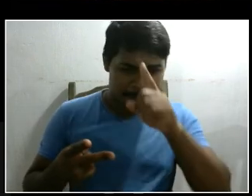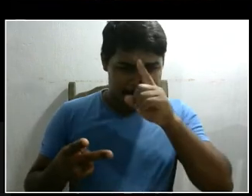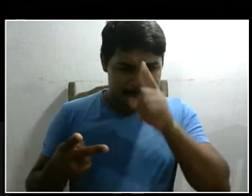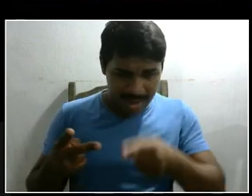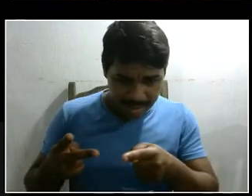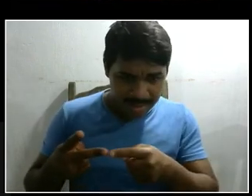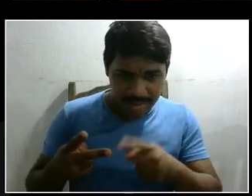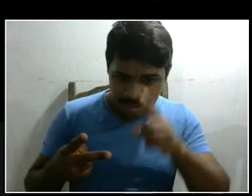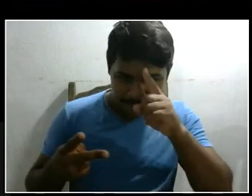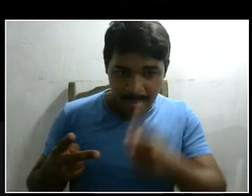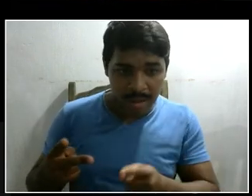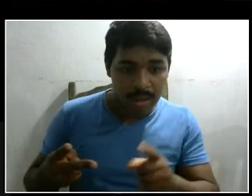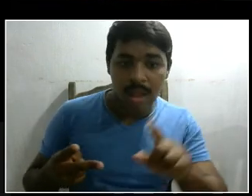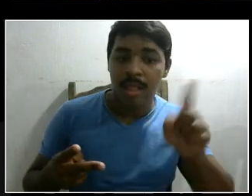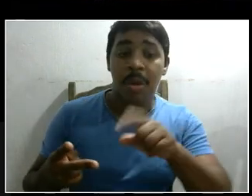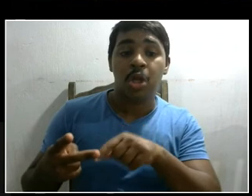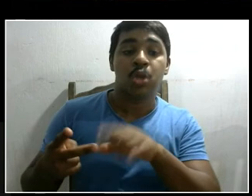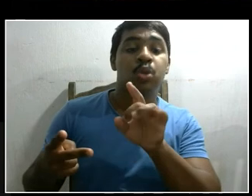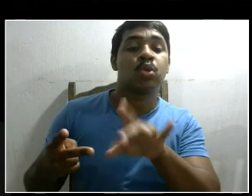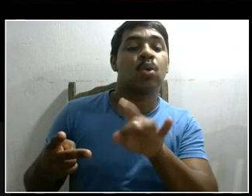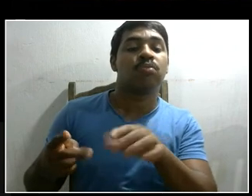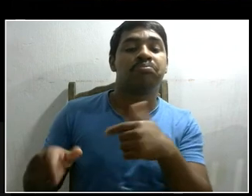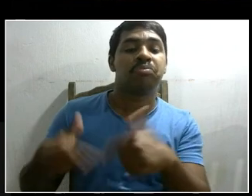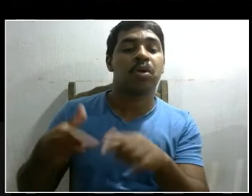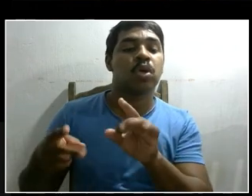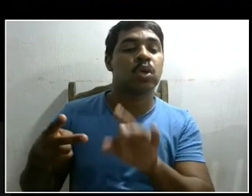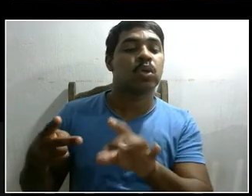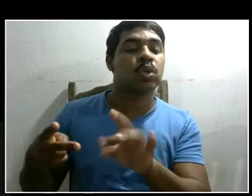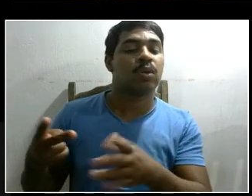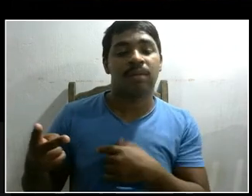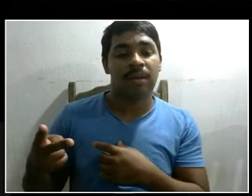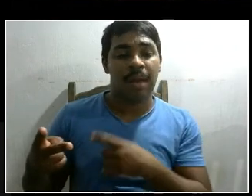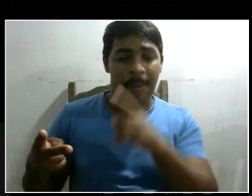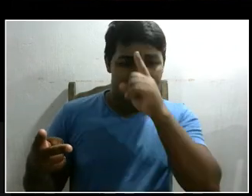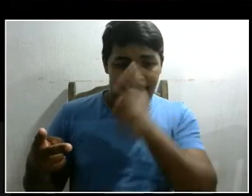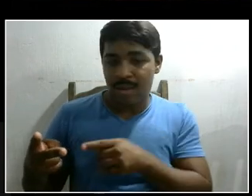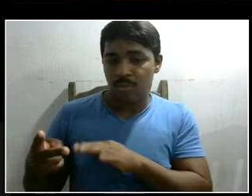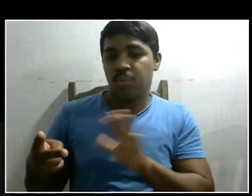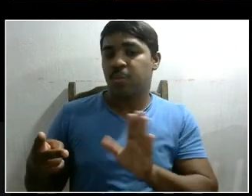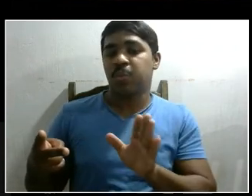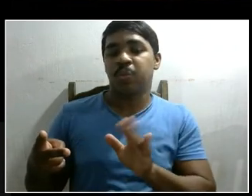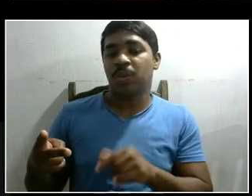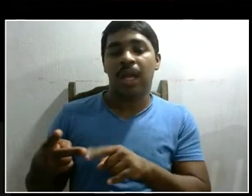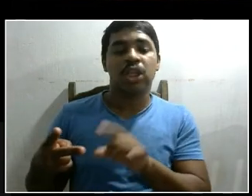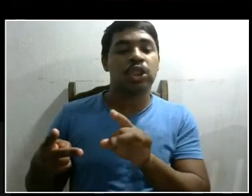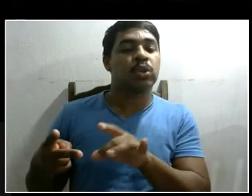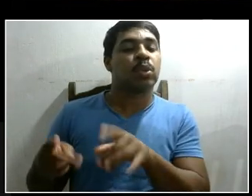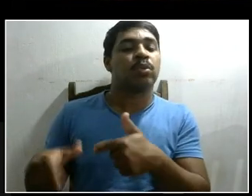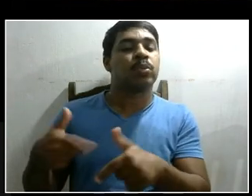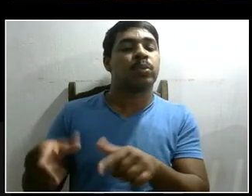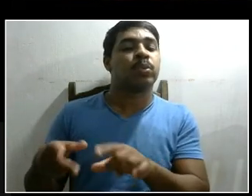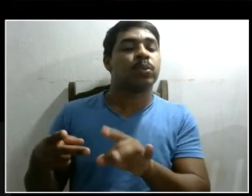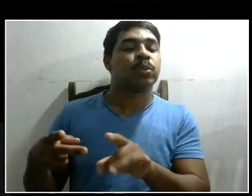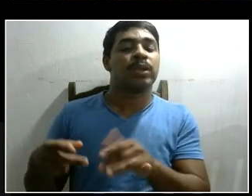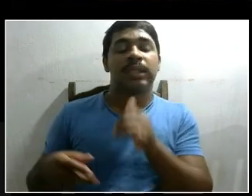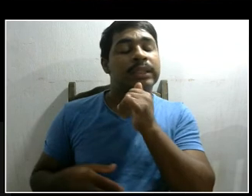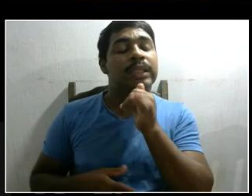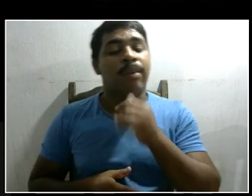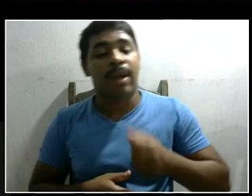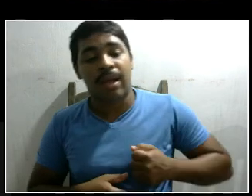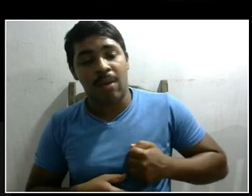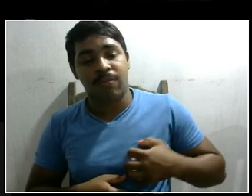pode falar que ele é um tecido voluntário, tá? Ele é um tecido involuntário. Por quê? Porque os movimentos e batimentos do coração